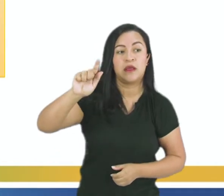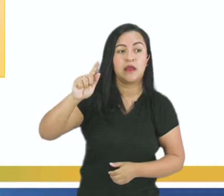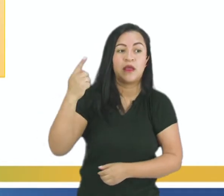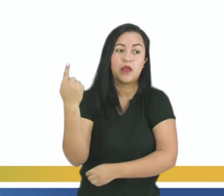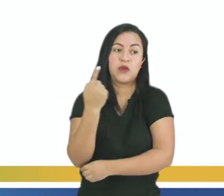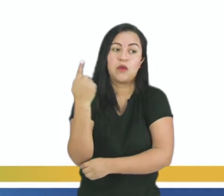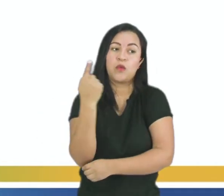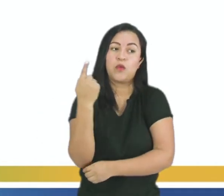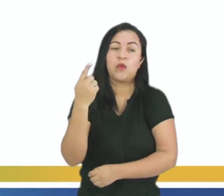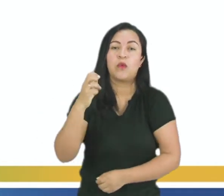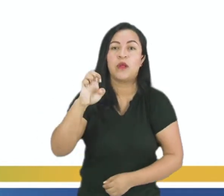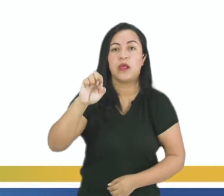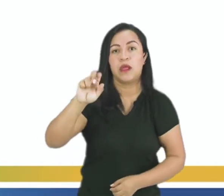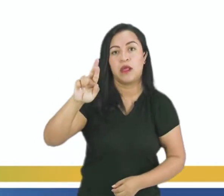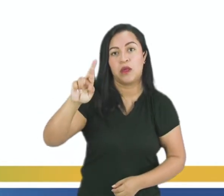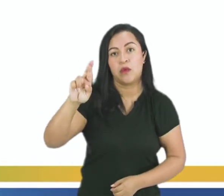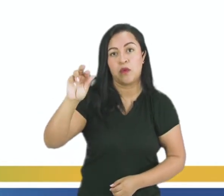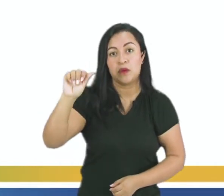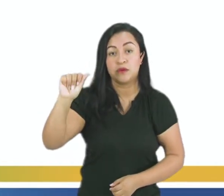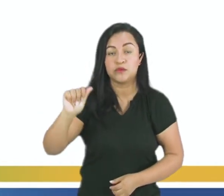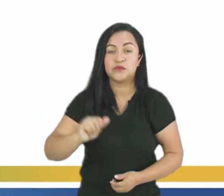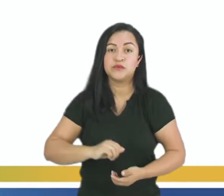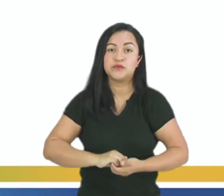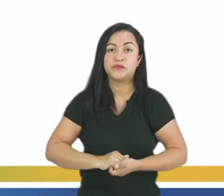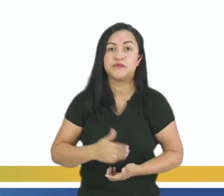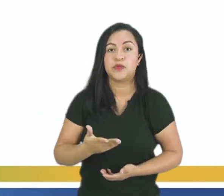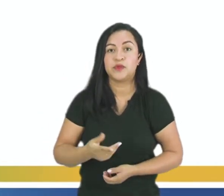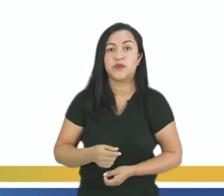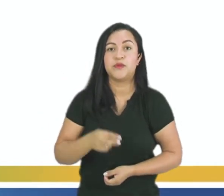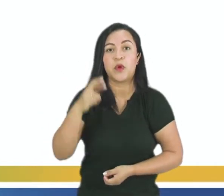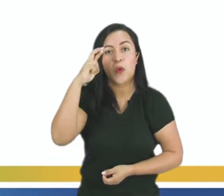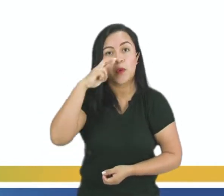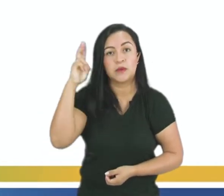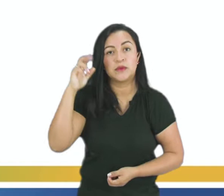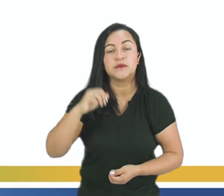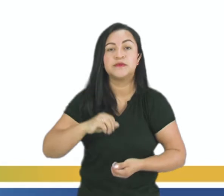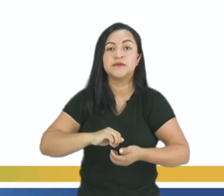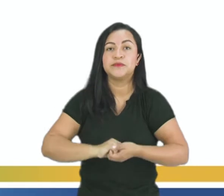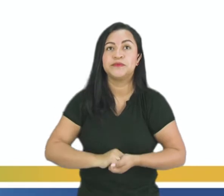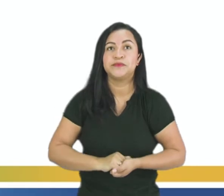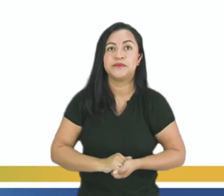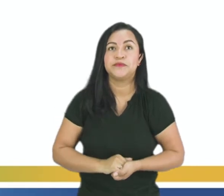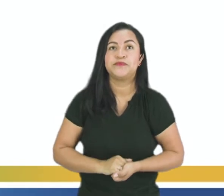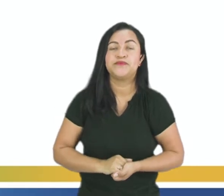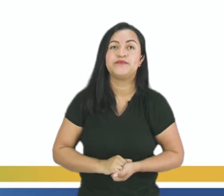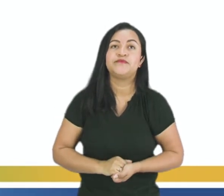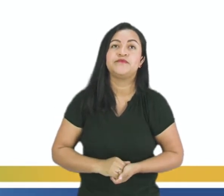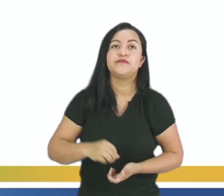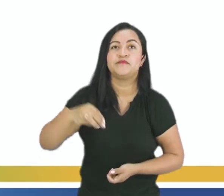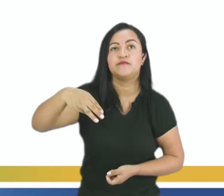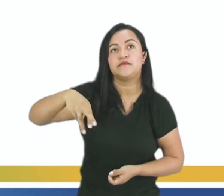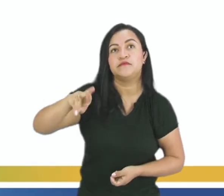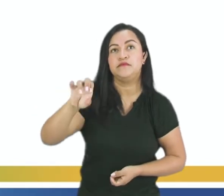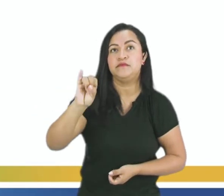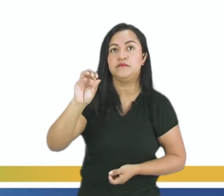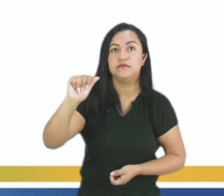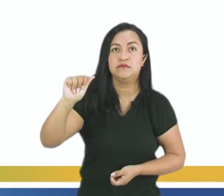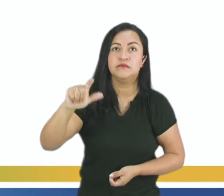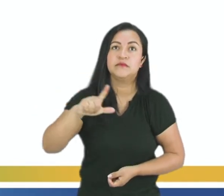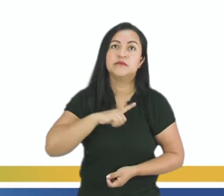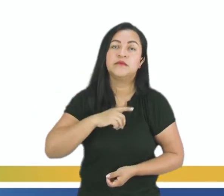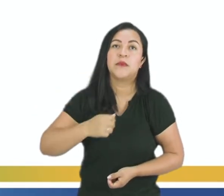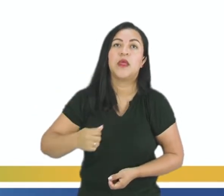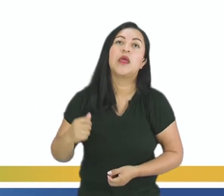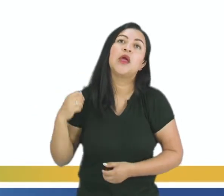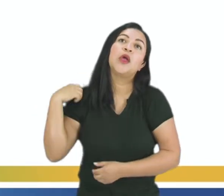duas incógnitas. Então, observe comigo a situação número 1 aí no slide. Maria tem em